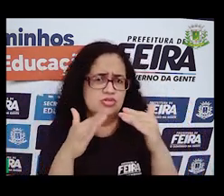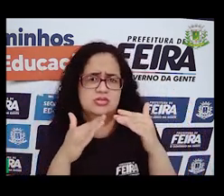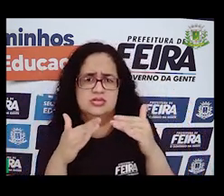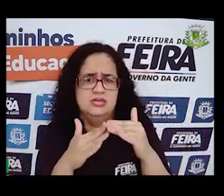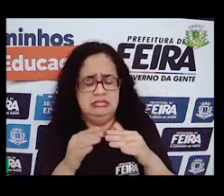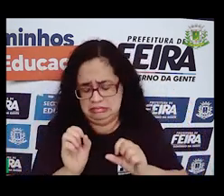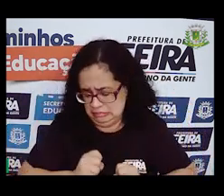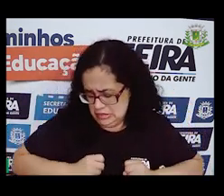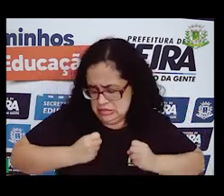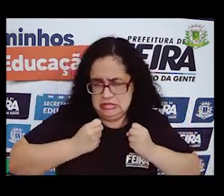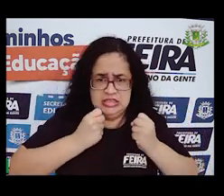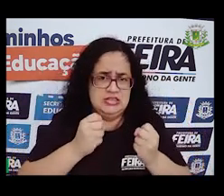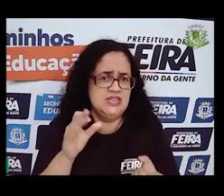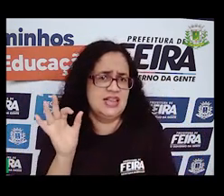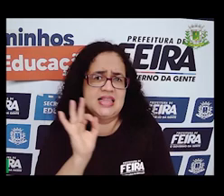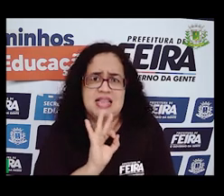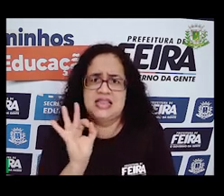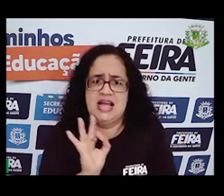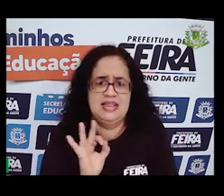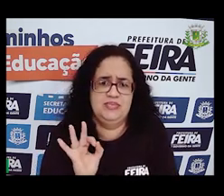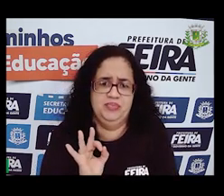se esforçavam em nada.